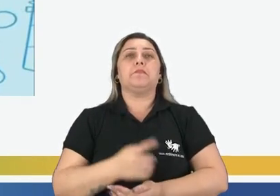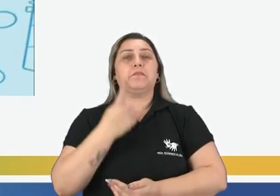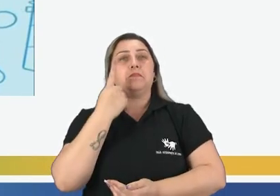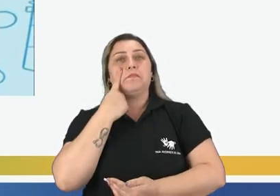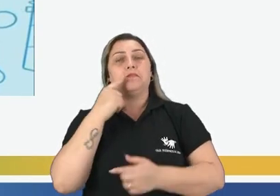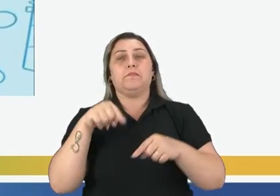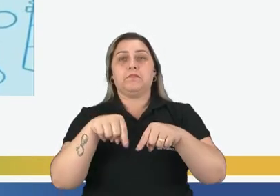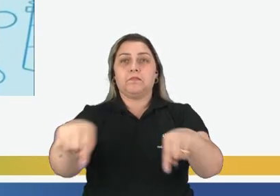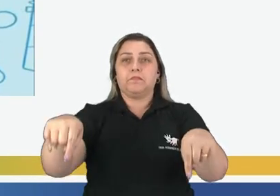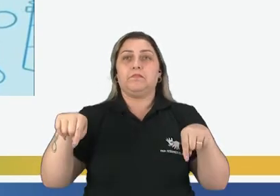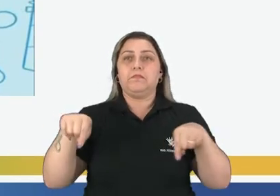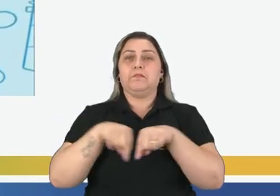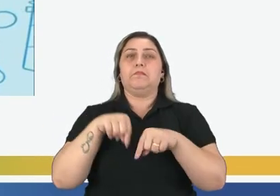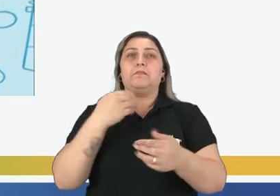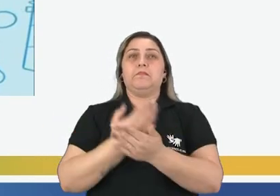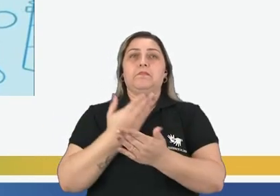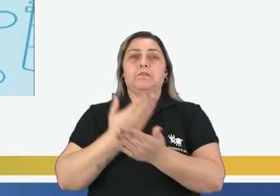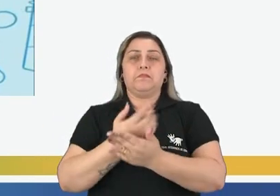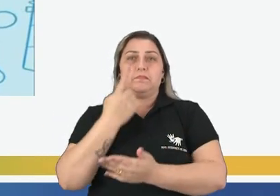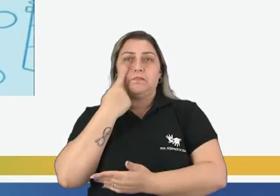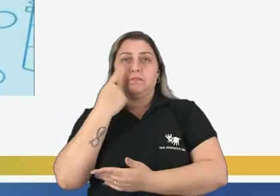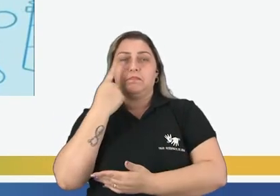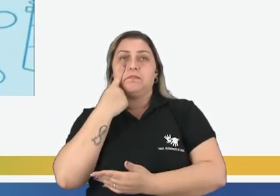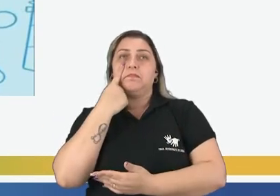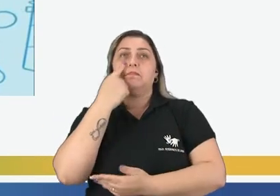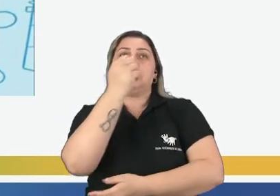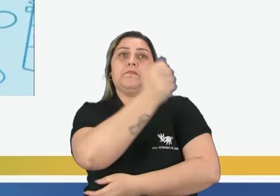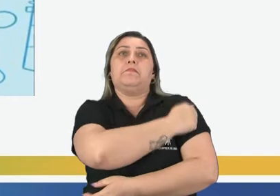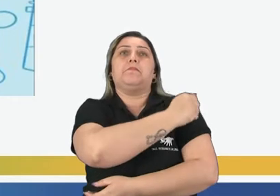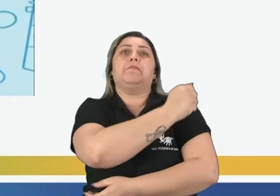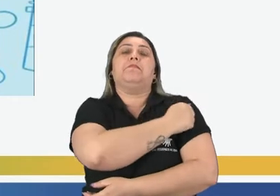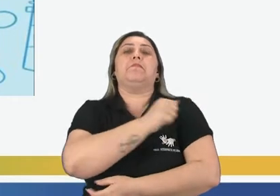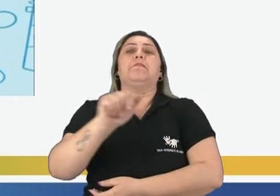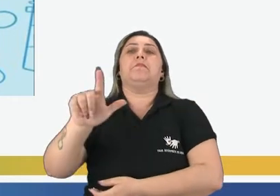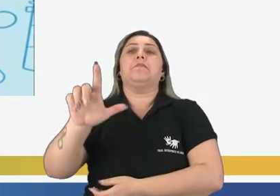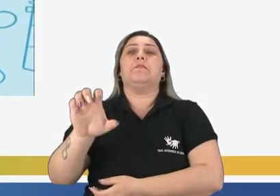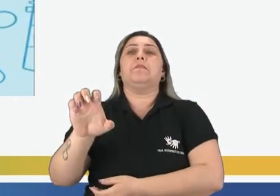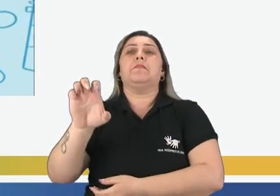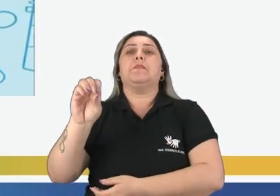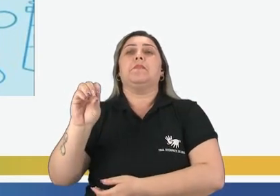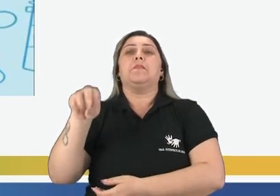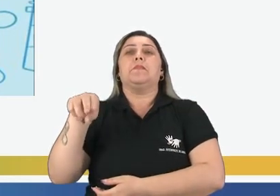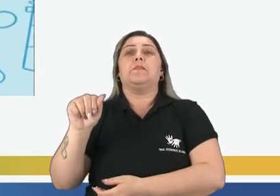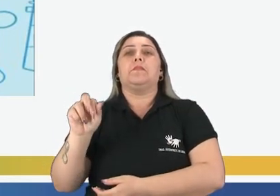Observe essa sala de aula. Vamos observar o aluno Leonardo.